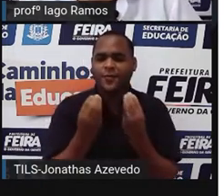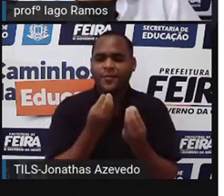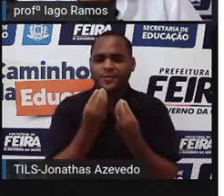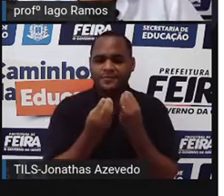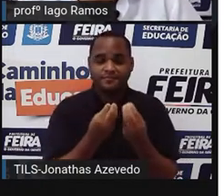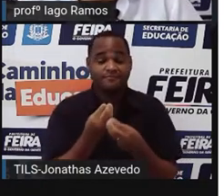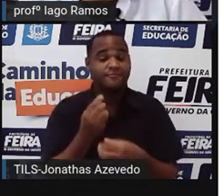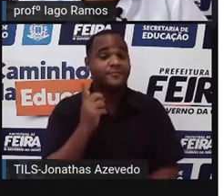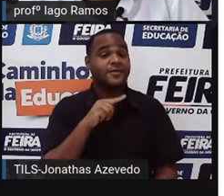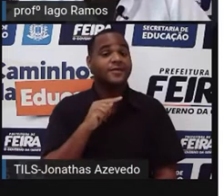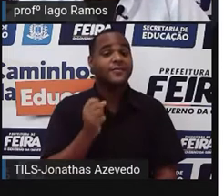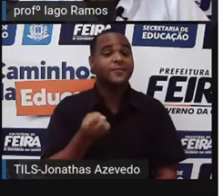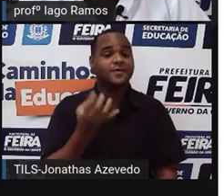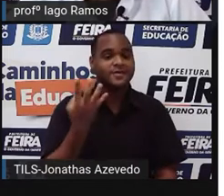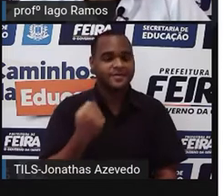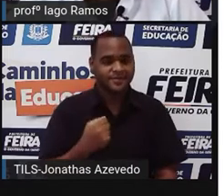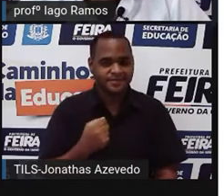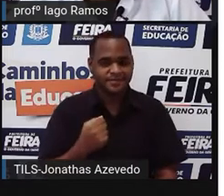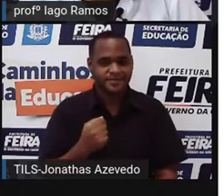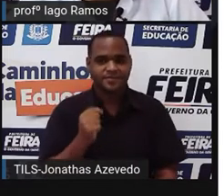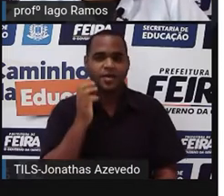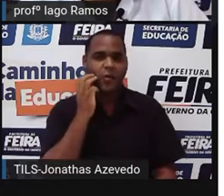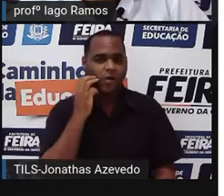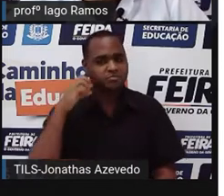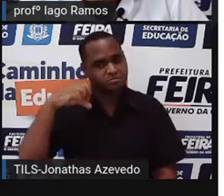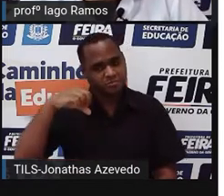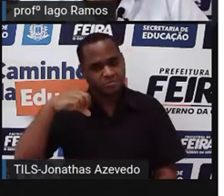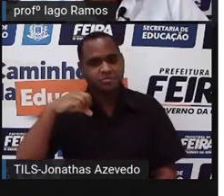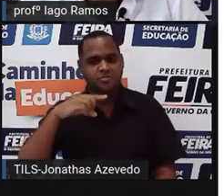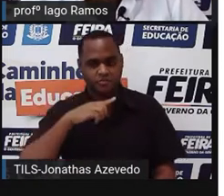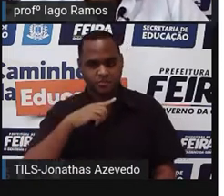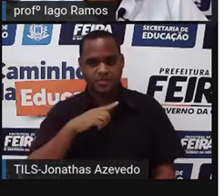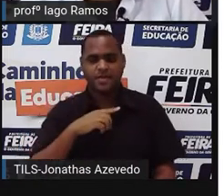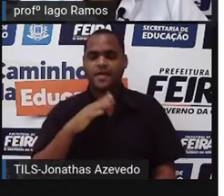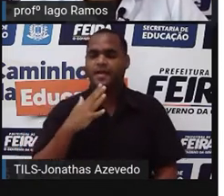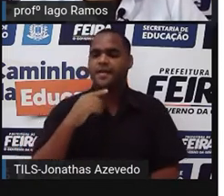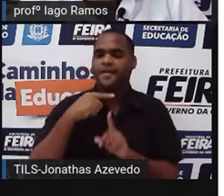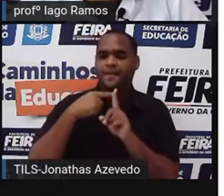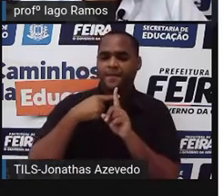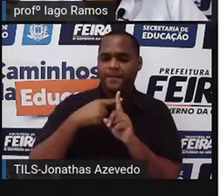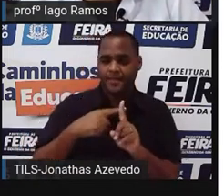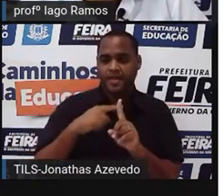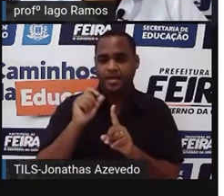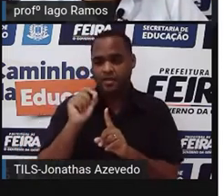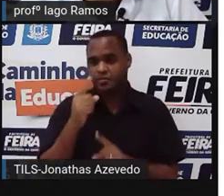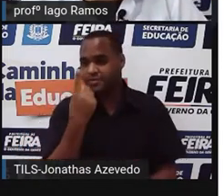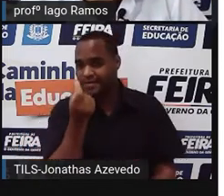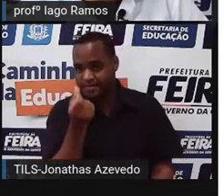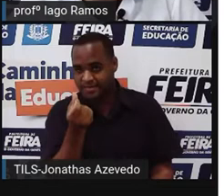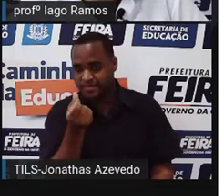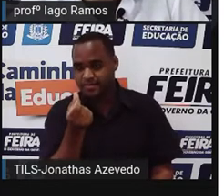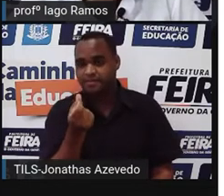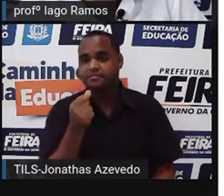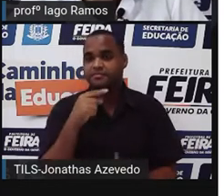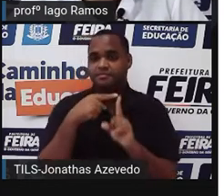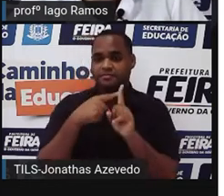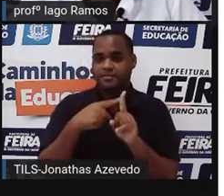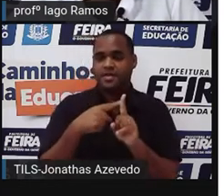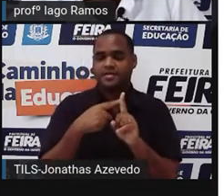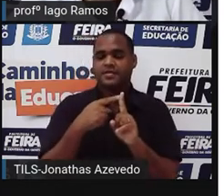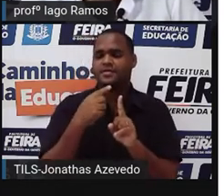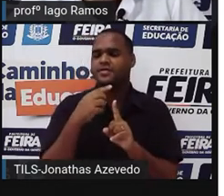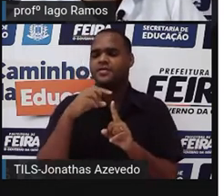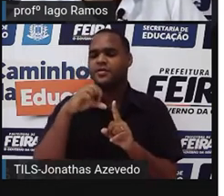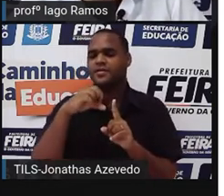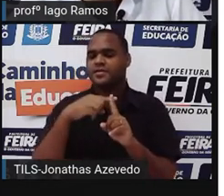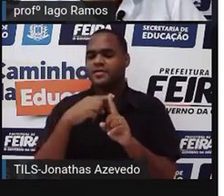isso? A do rosa é 9, mais a do azul é 16. 9 mais